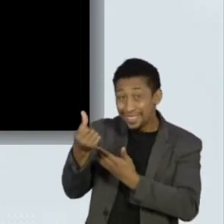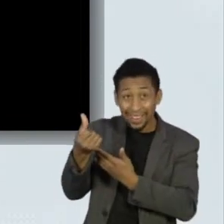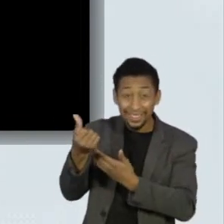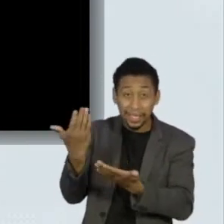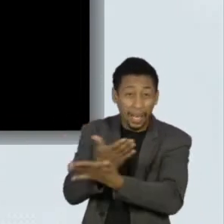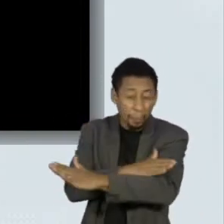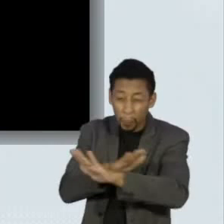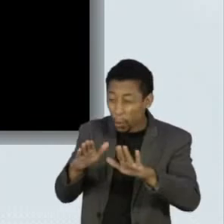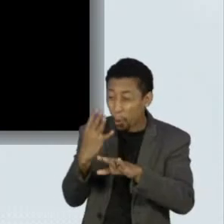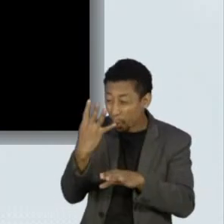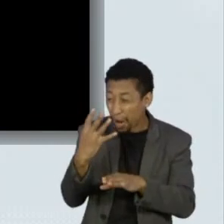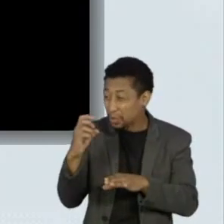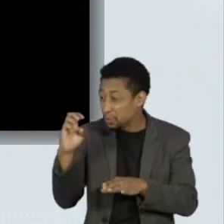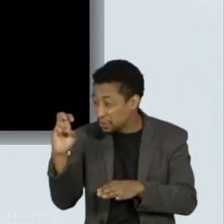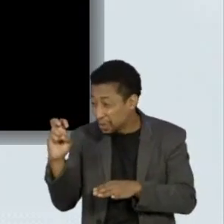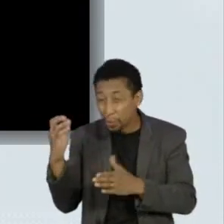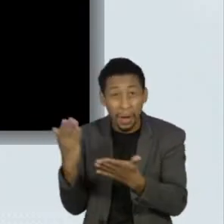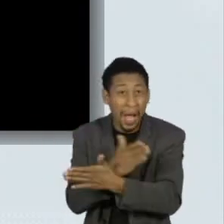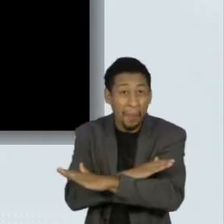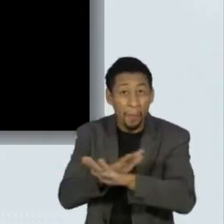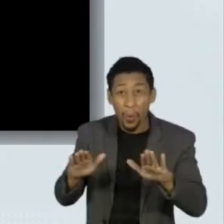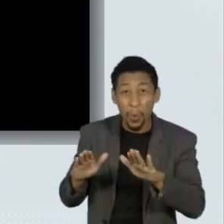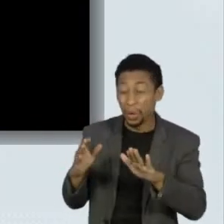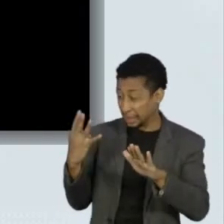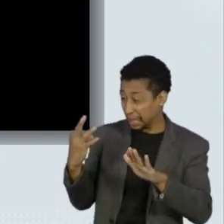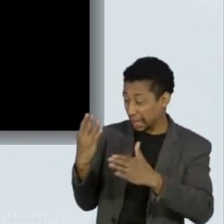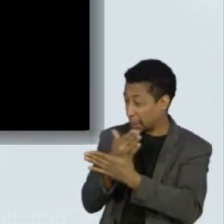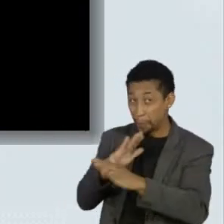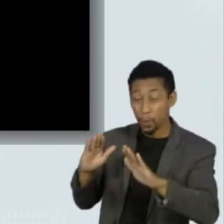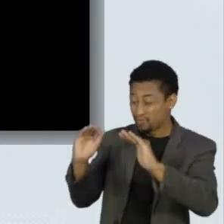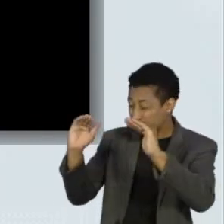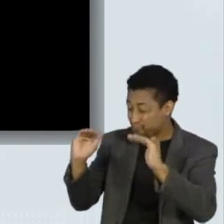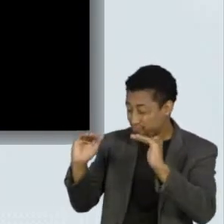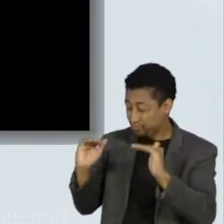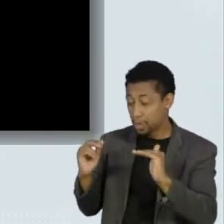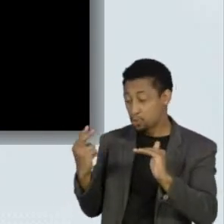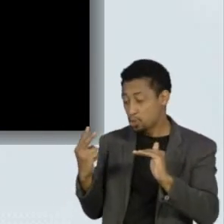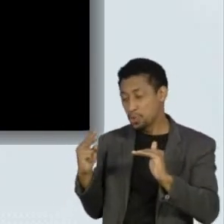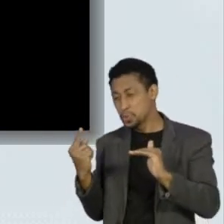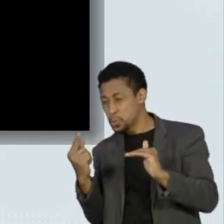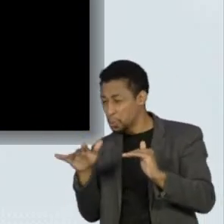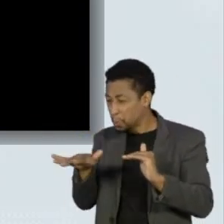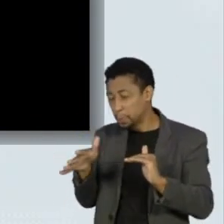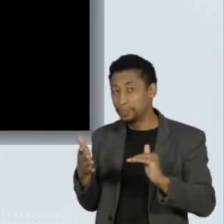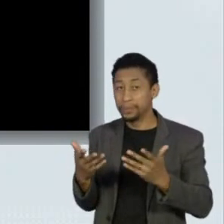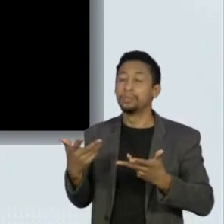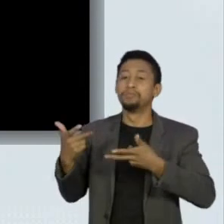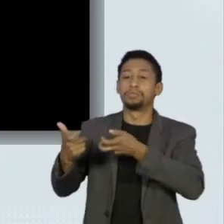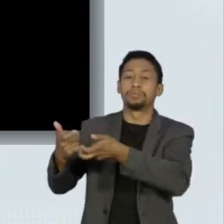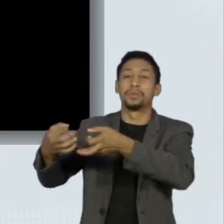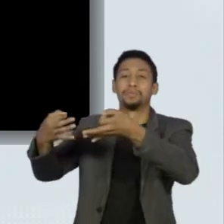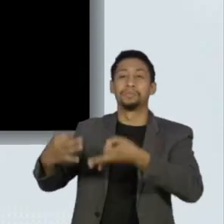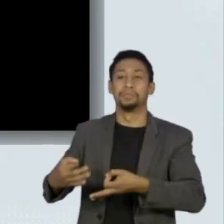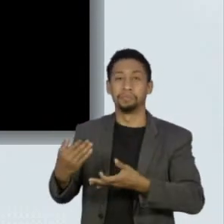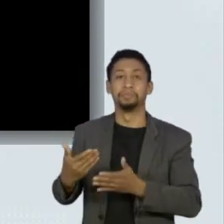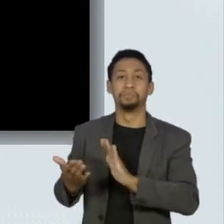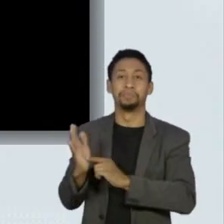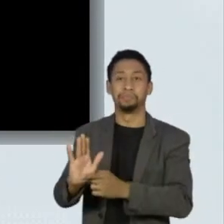forma consistente, nós teremos demonstrado que temos uma vacina eficaz. Seguinte.